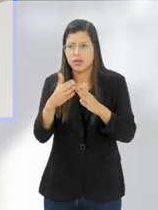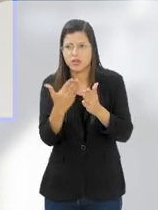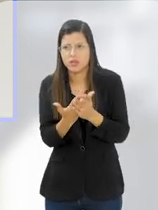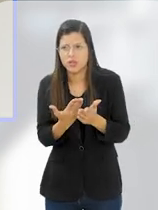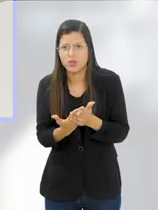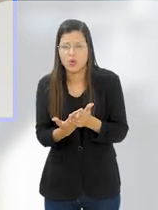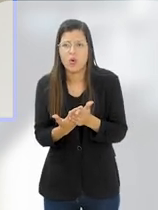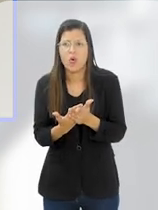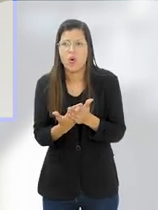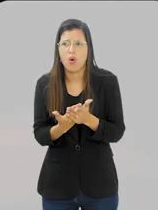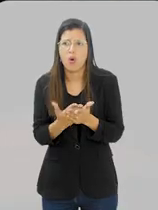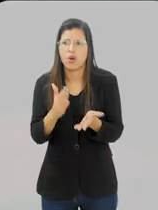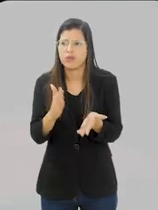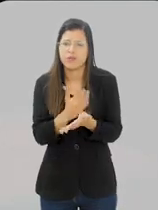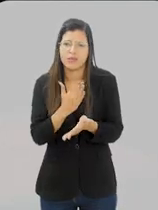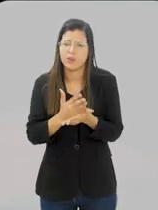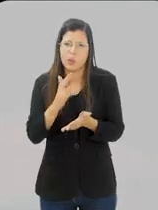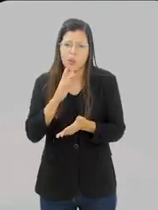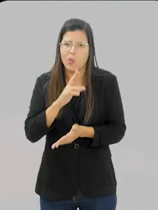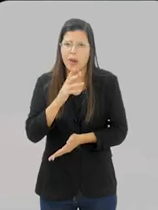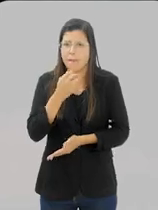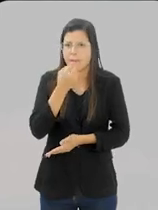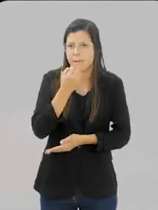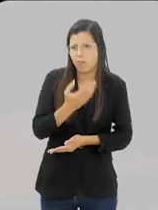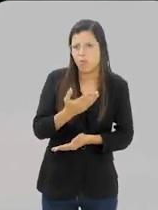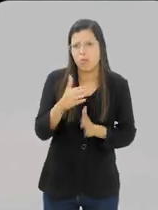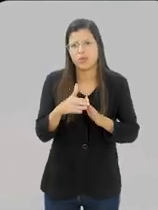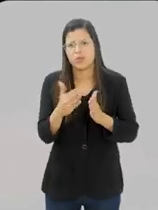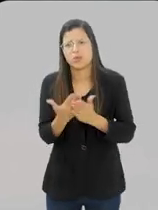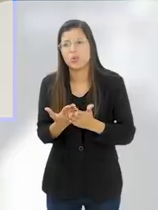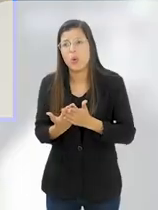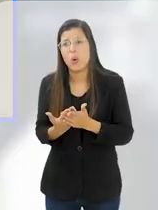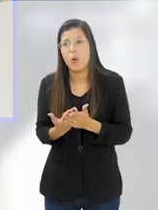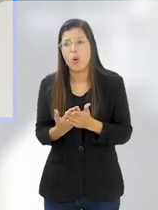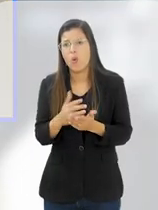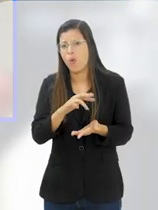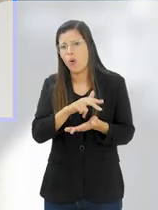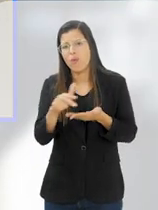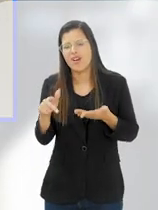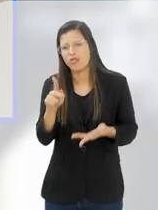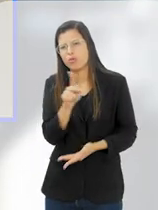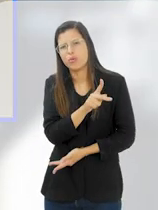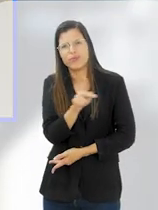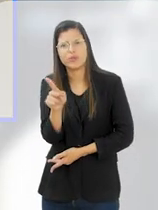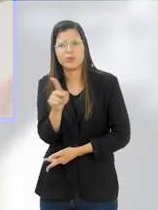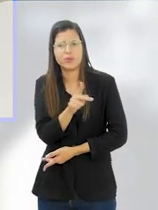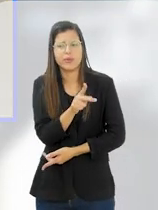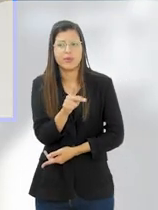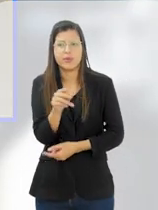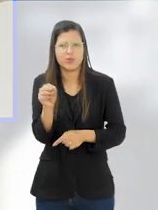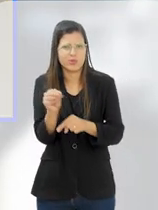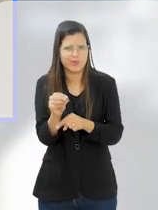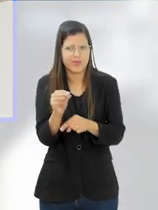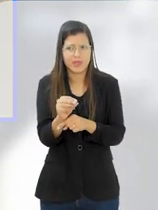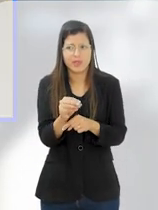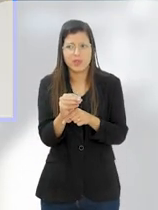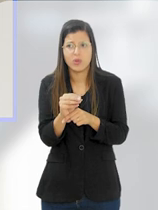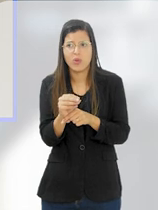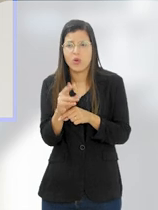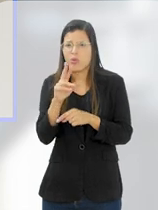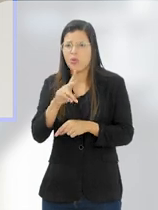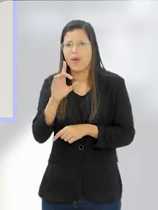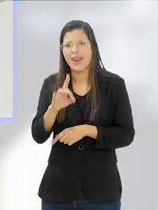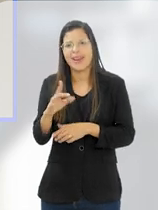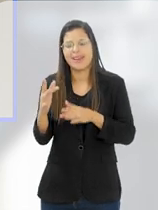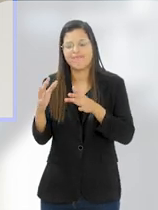seja uma boa creche, mas muitas vezes nem é. Ela vai ficar ali com diversos cuidadores, uma coisa de um estímulo diferente, não